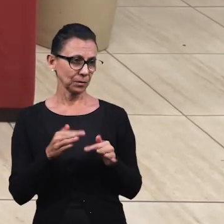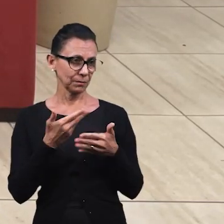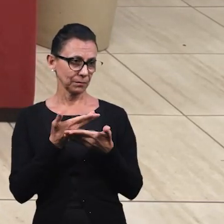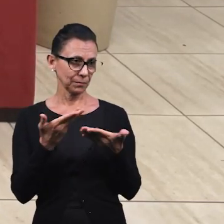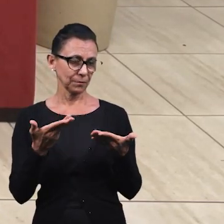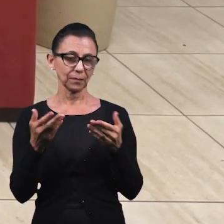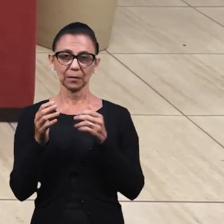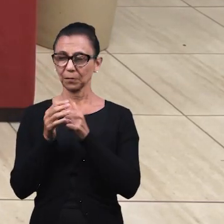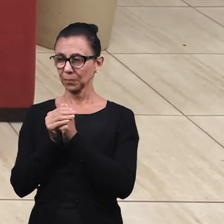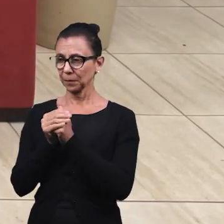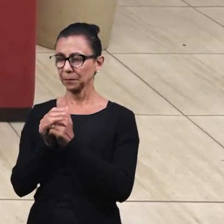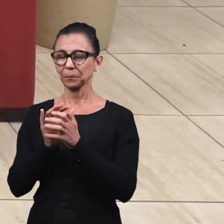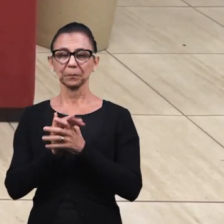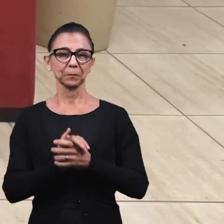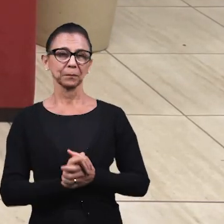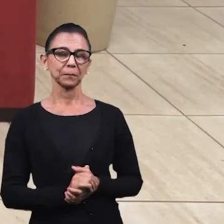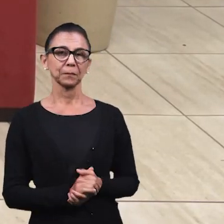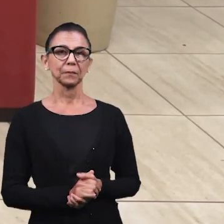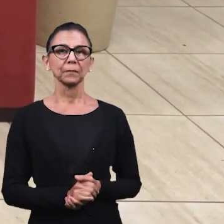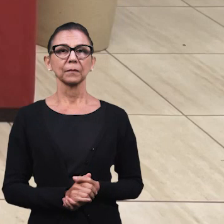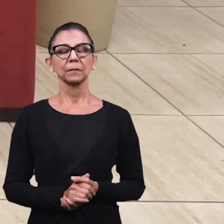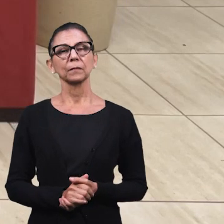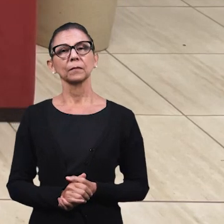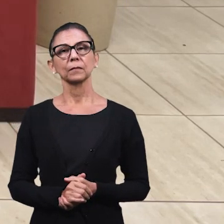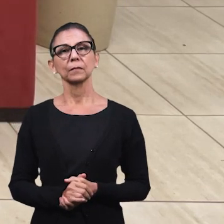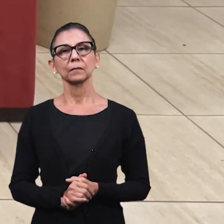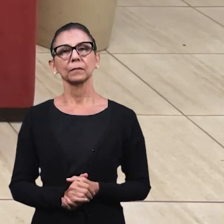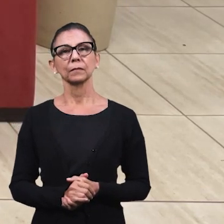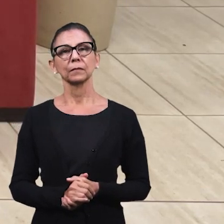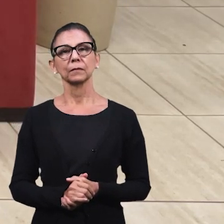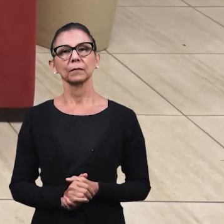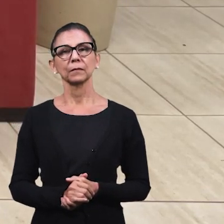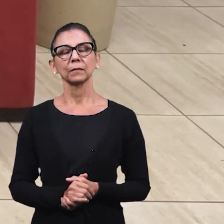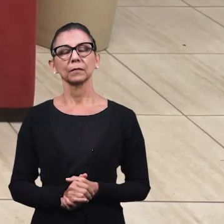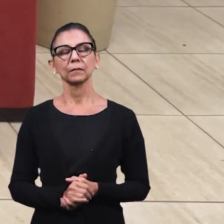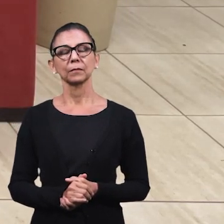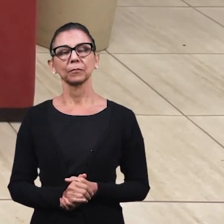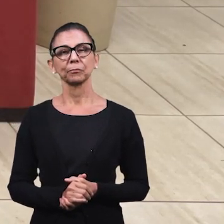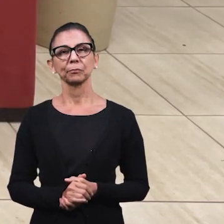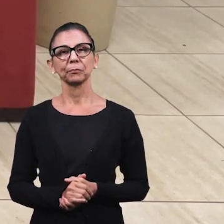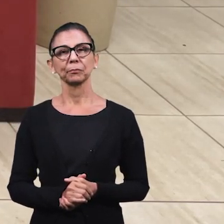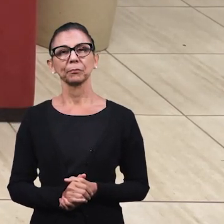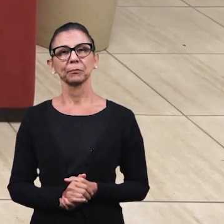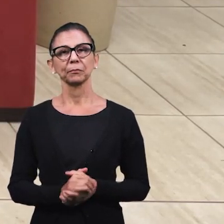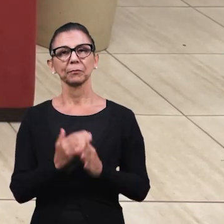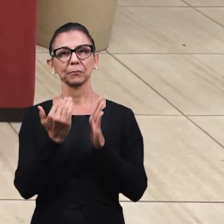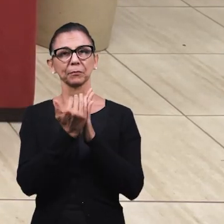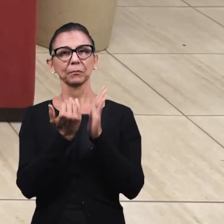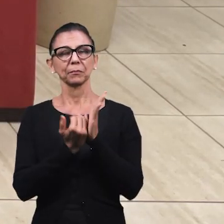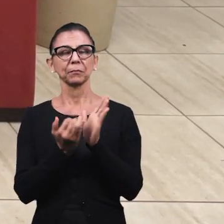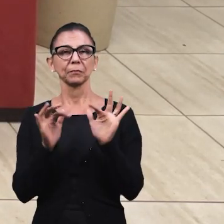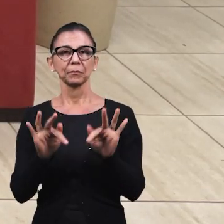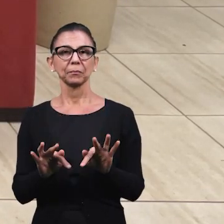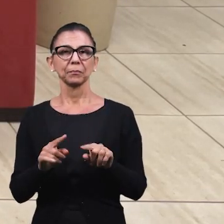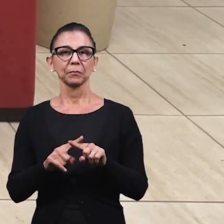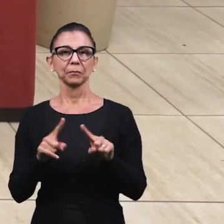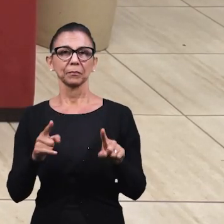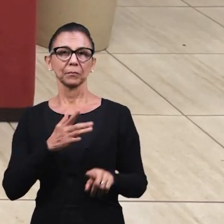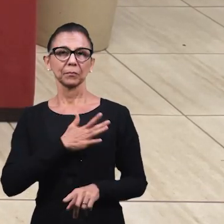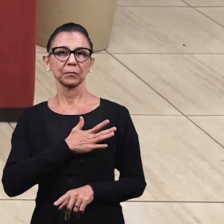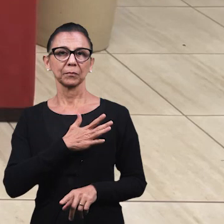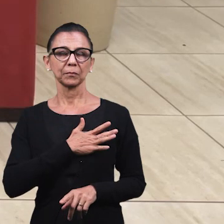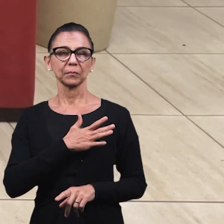suas considerações finais, por favor? Amém, pastor Walter. Está chegando ao fim, mas queremos relatar que